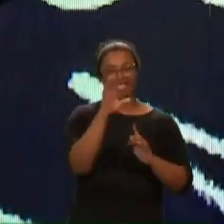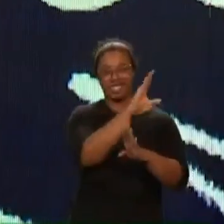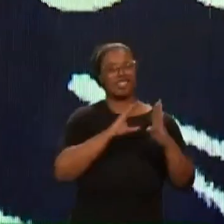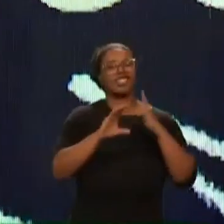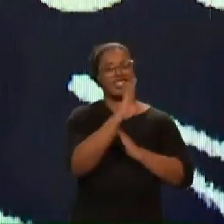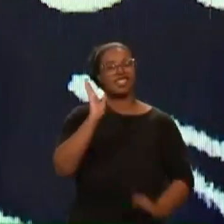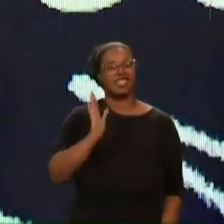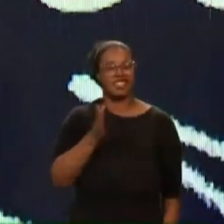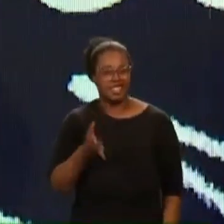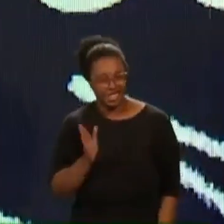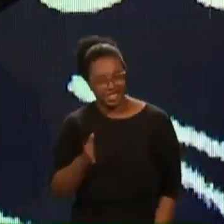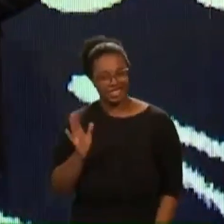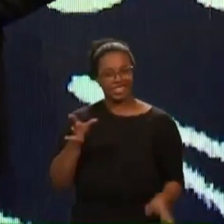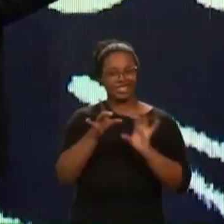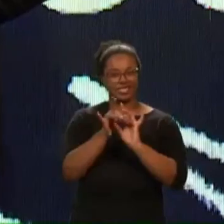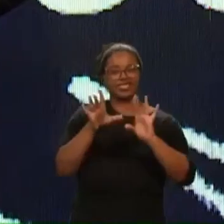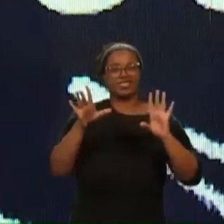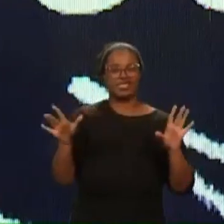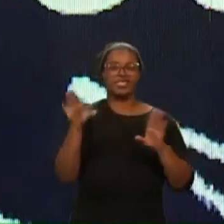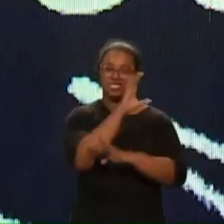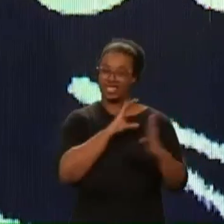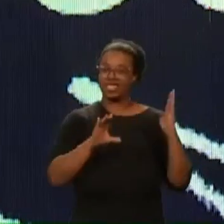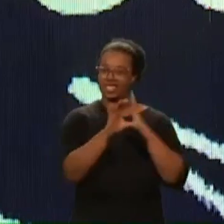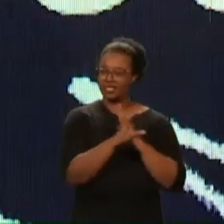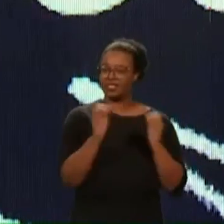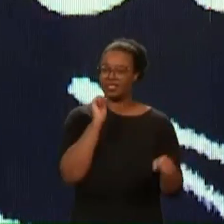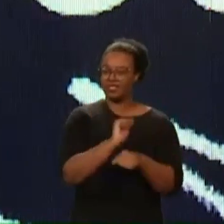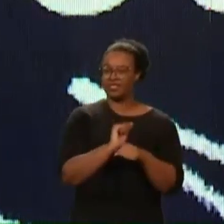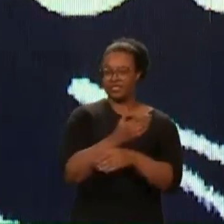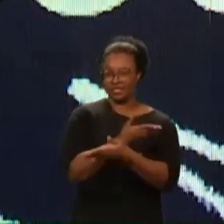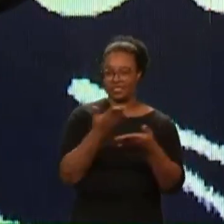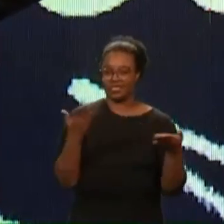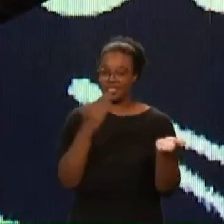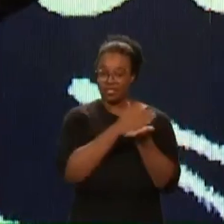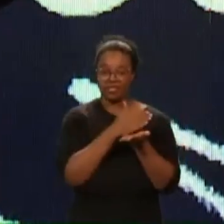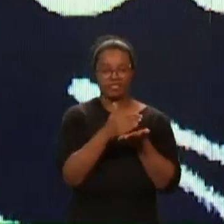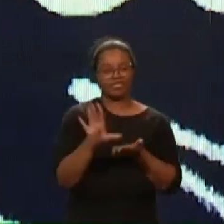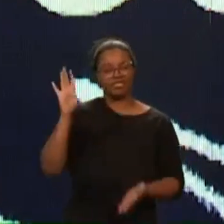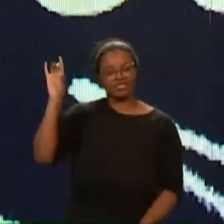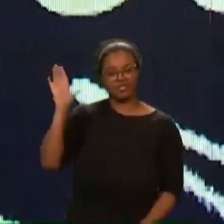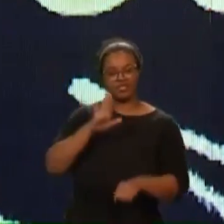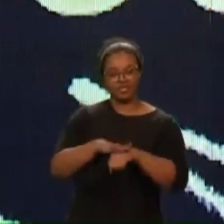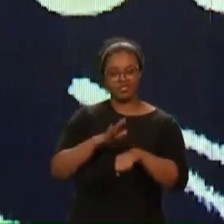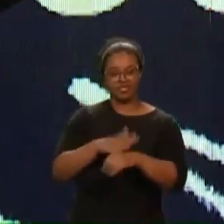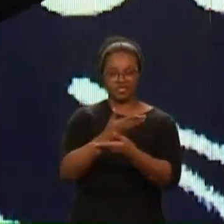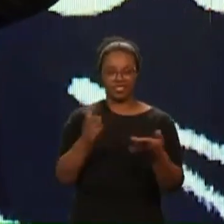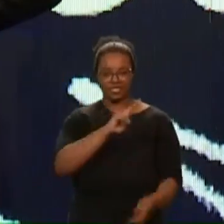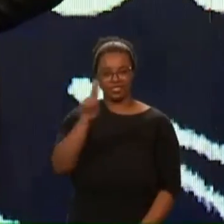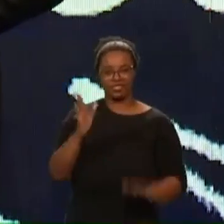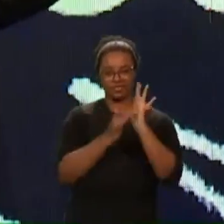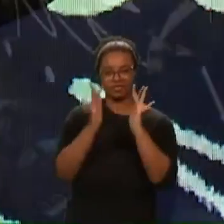estão abertas nós te esperamos no Carisma porque é só o início do que Deus vai fazer na sua vida em nome de